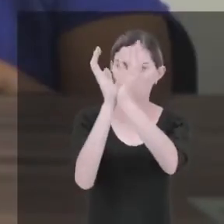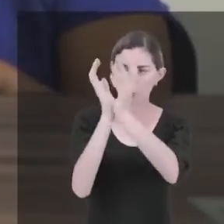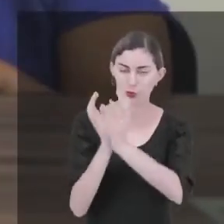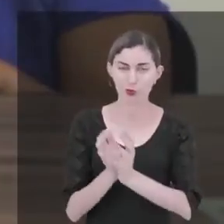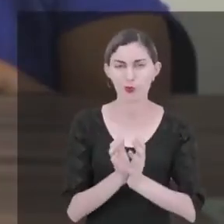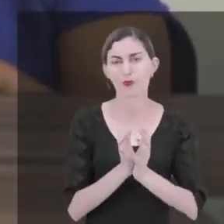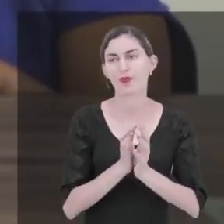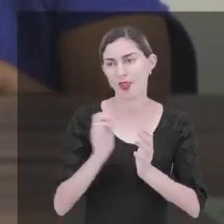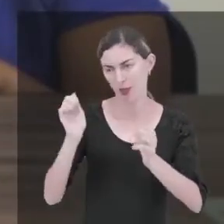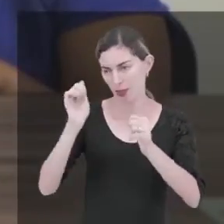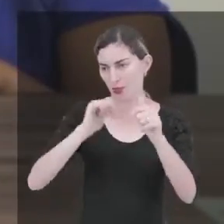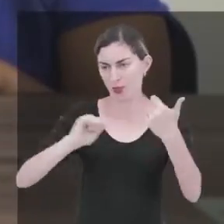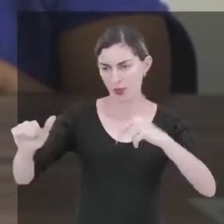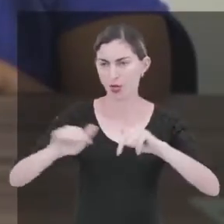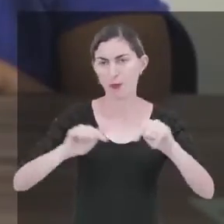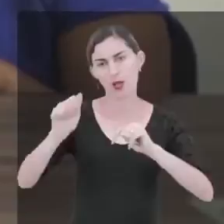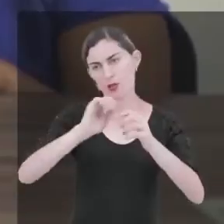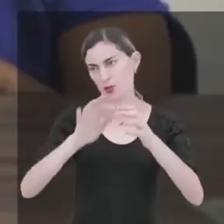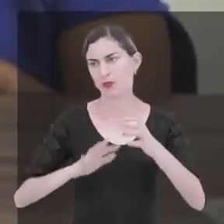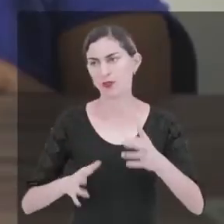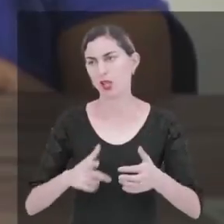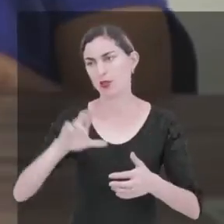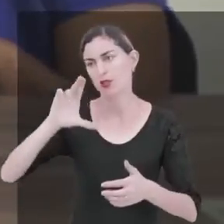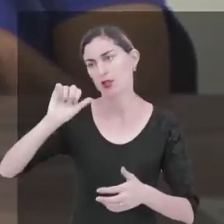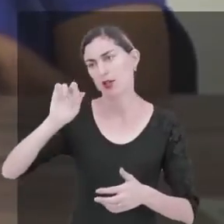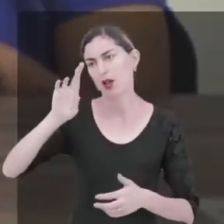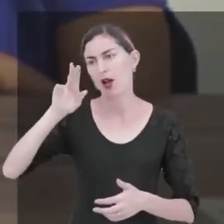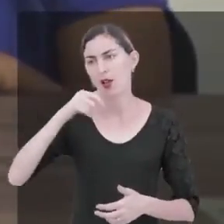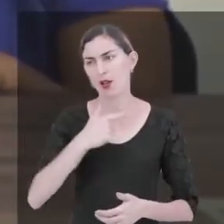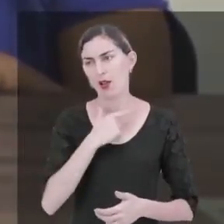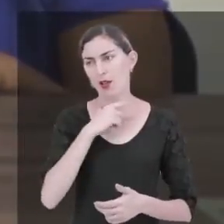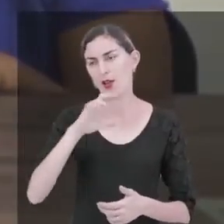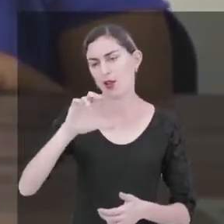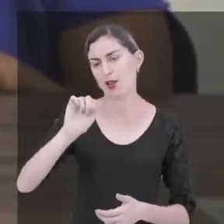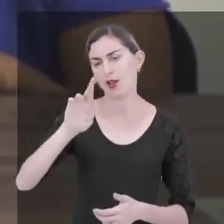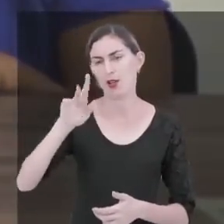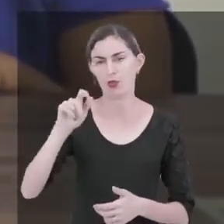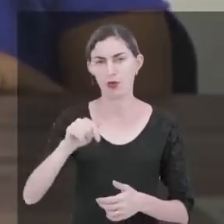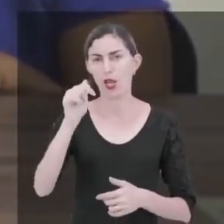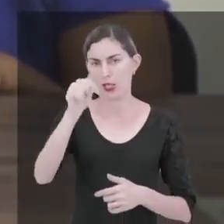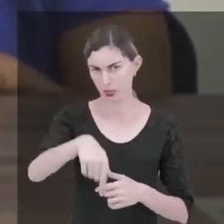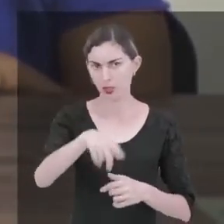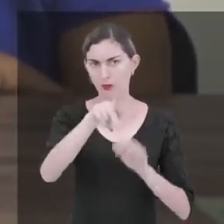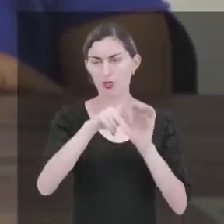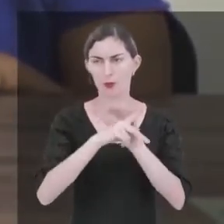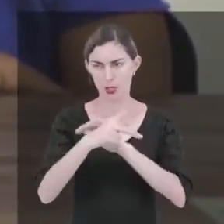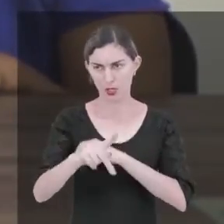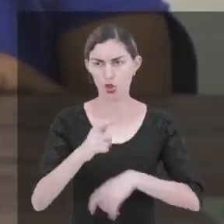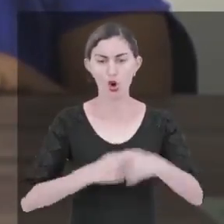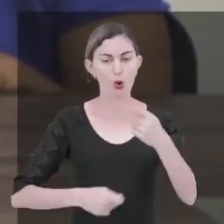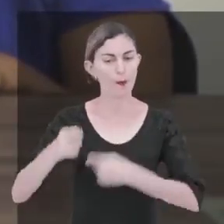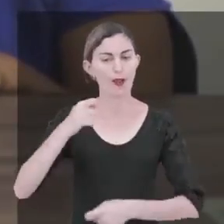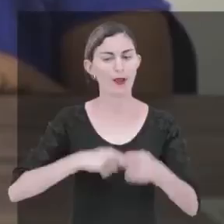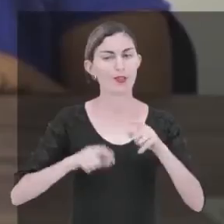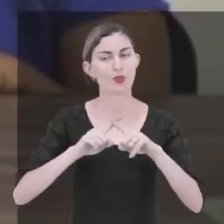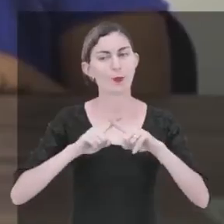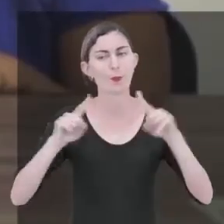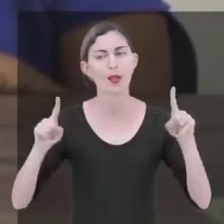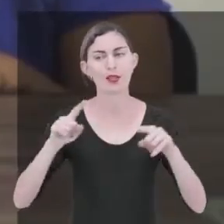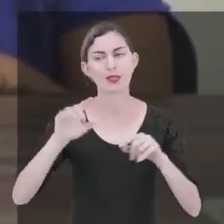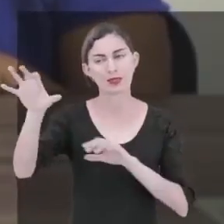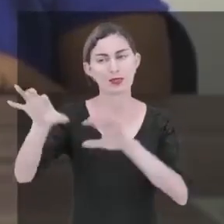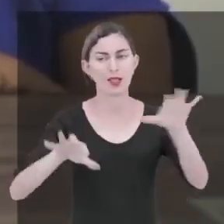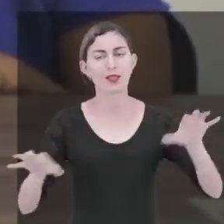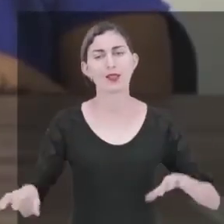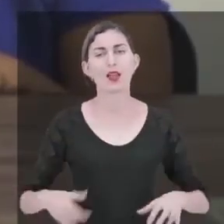específicos para determinadas atividades, para determinado cargo. Aqui vocês são regidos pelo comércio. Pelo comércio, mas em